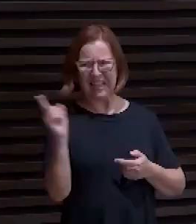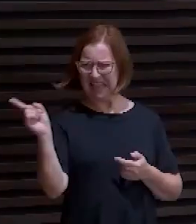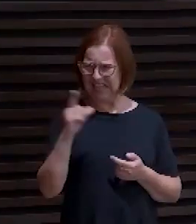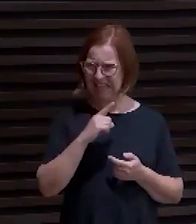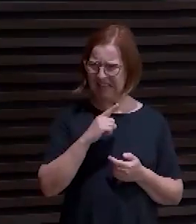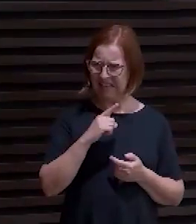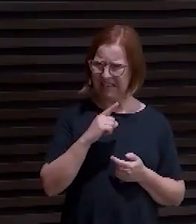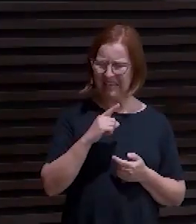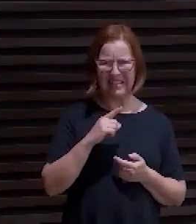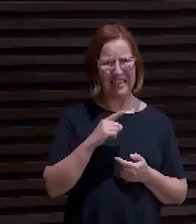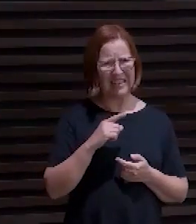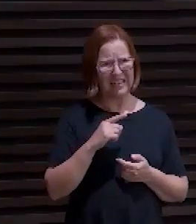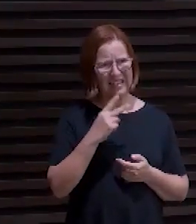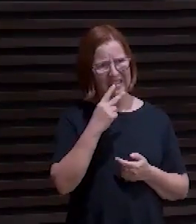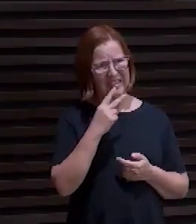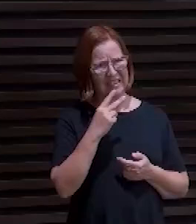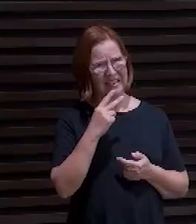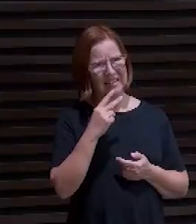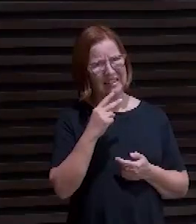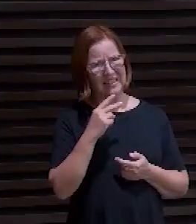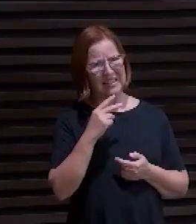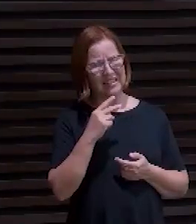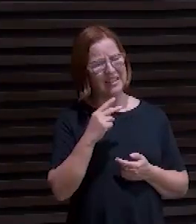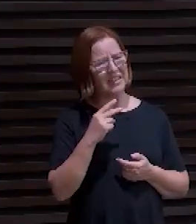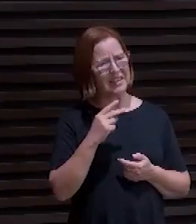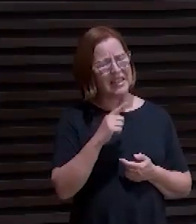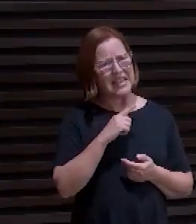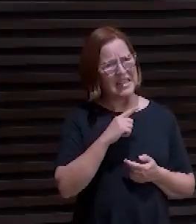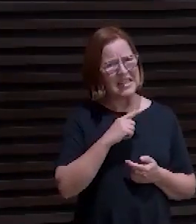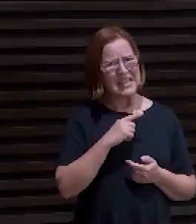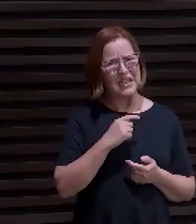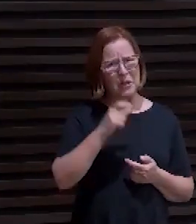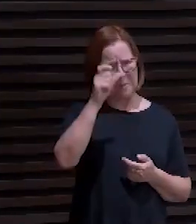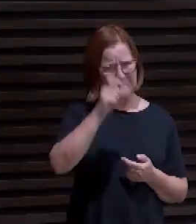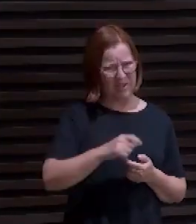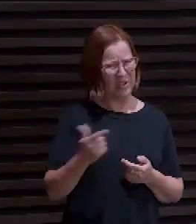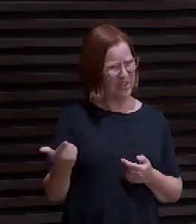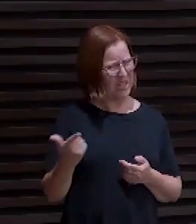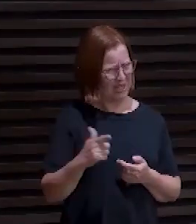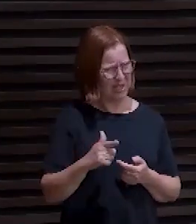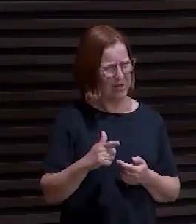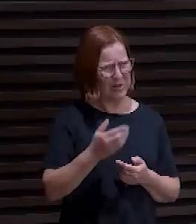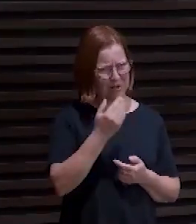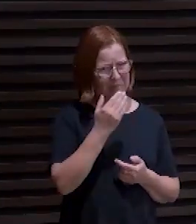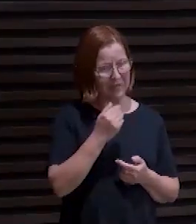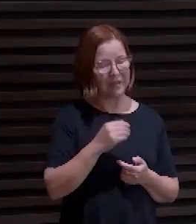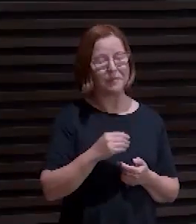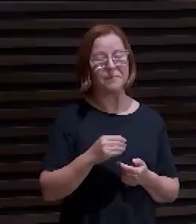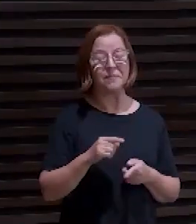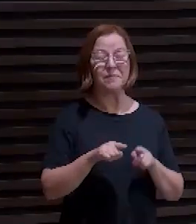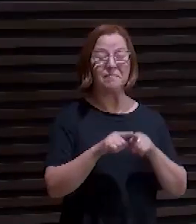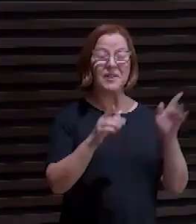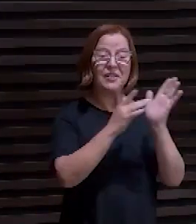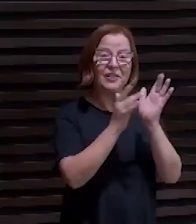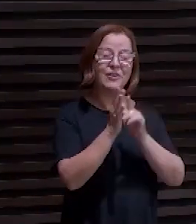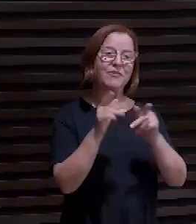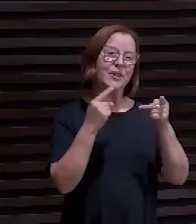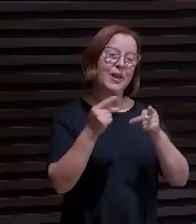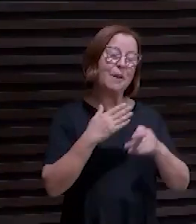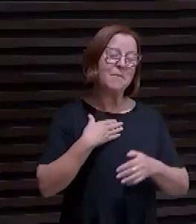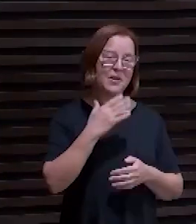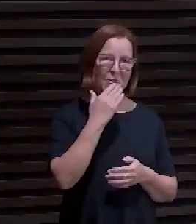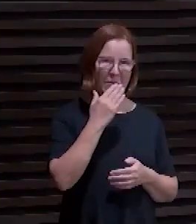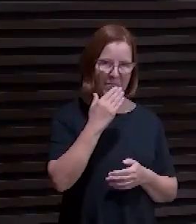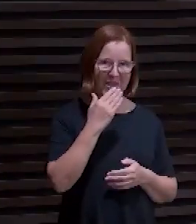alguém trazido o que comer? Disse-lhes Jesus: a minha comida consiste em fazer